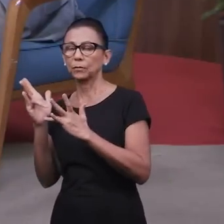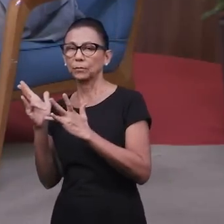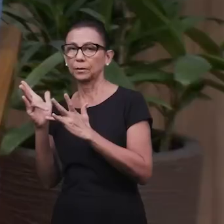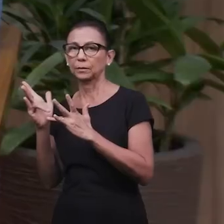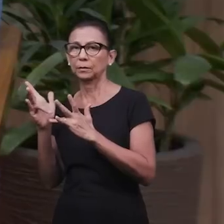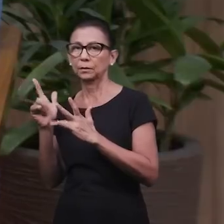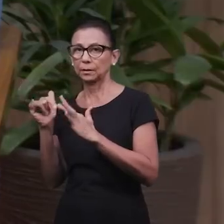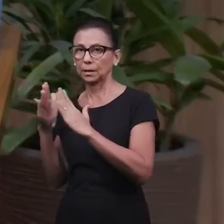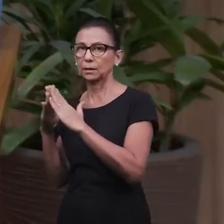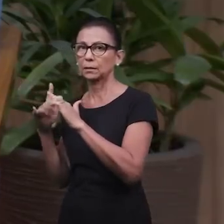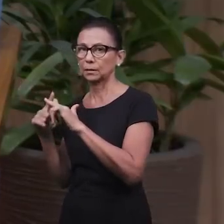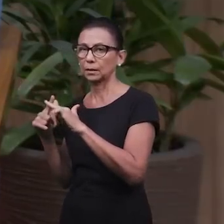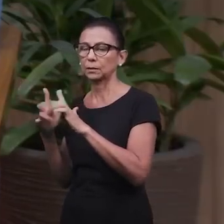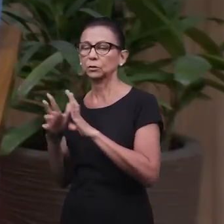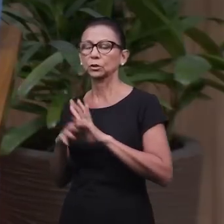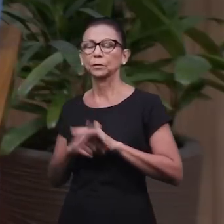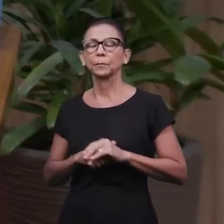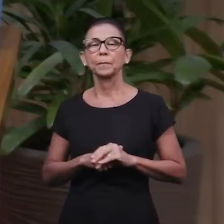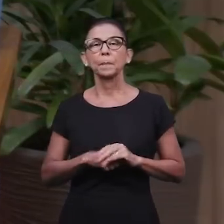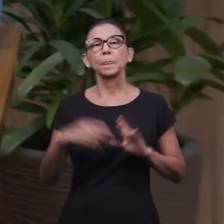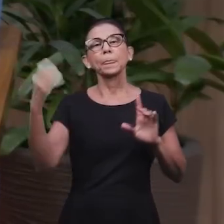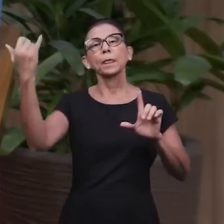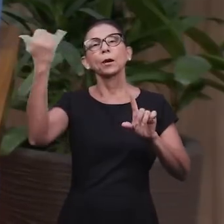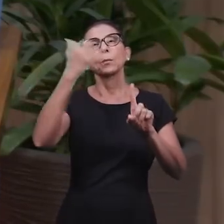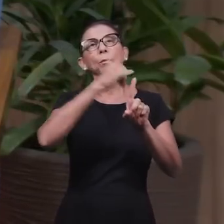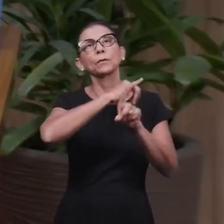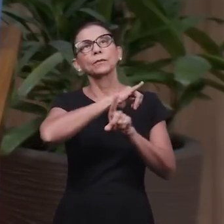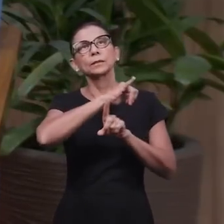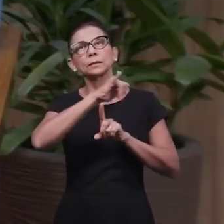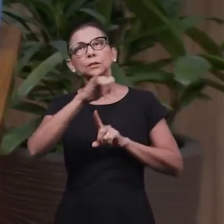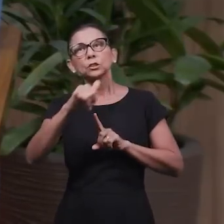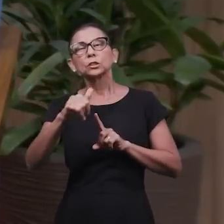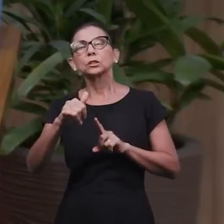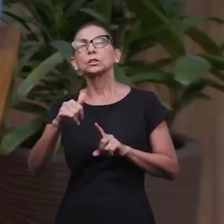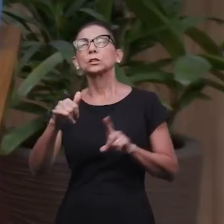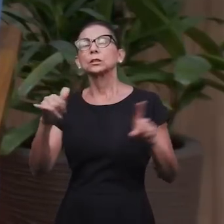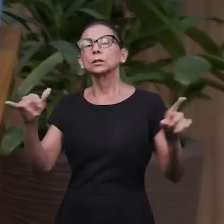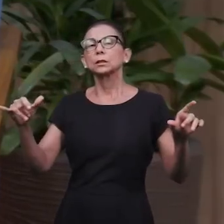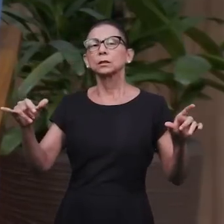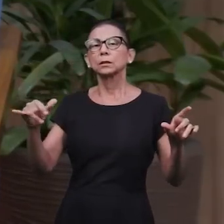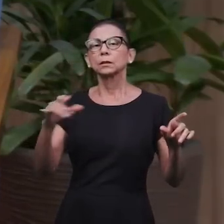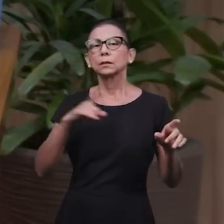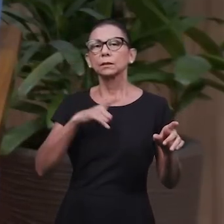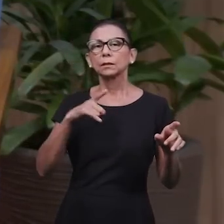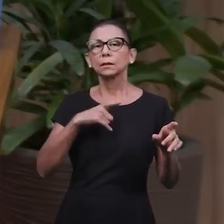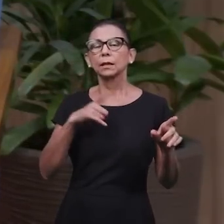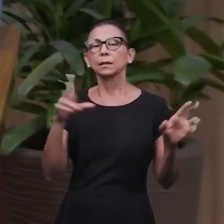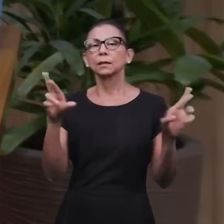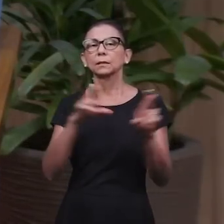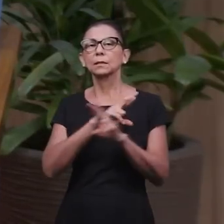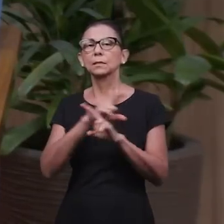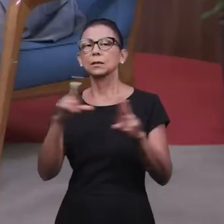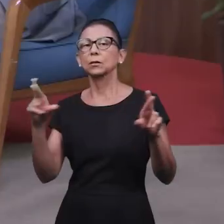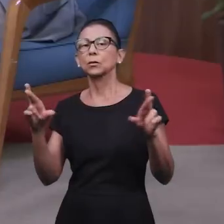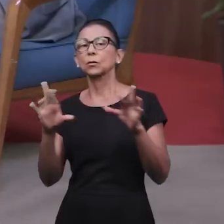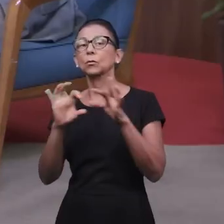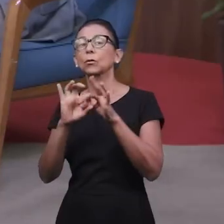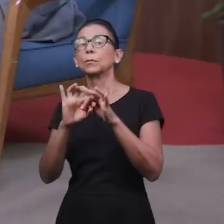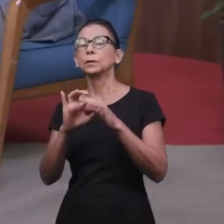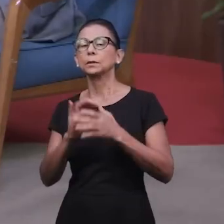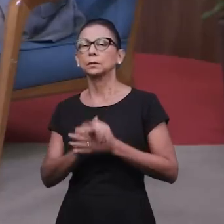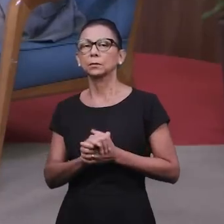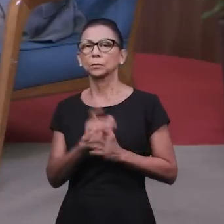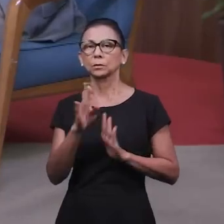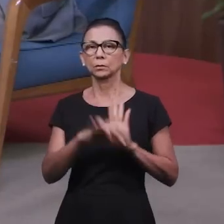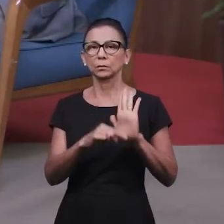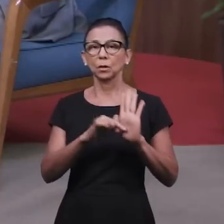profética com o acesso à presença, com a comunhão, porque o texto em Hebreus diz assim: ousadia para entrar